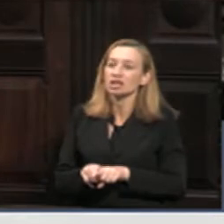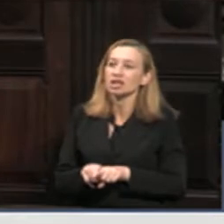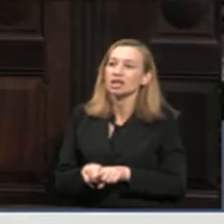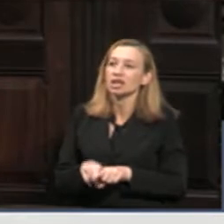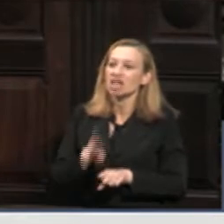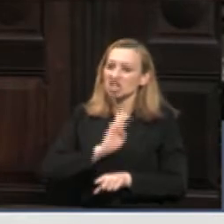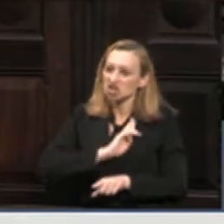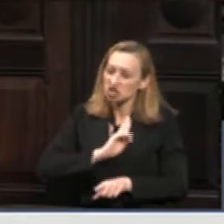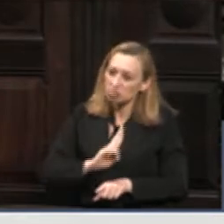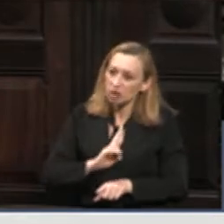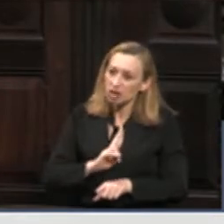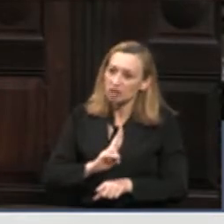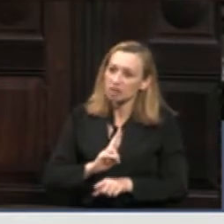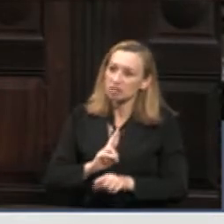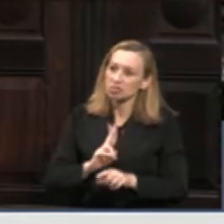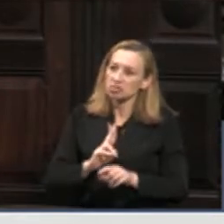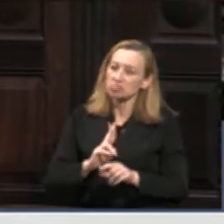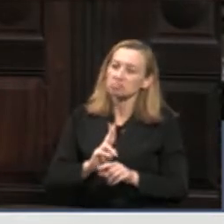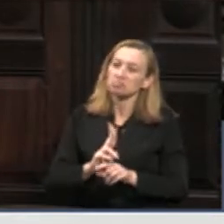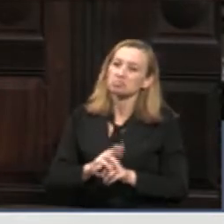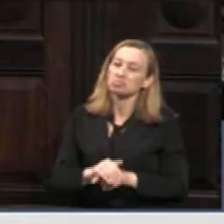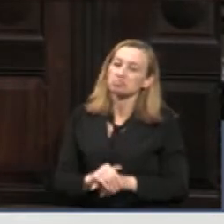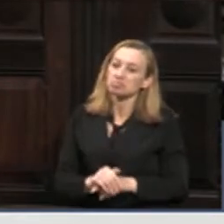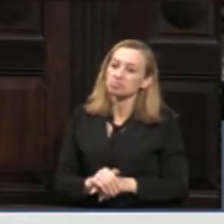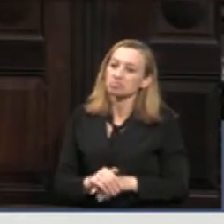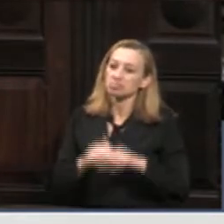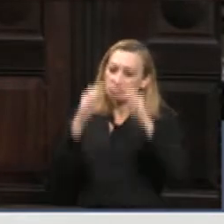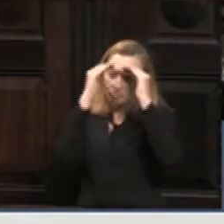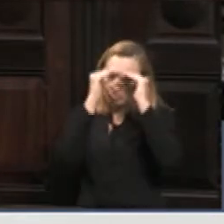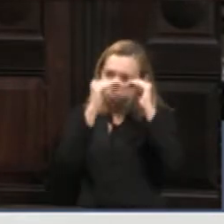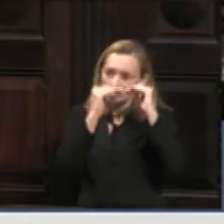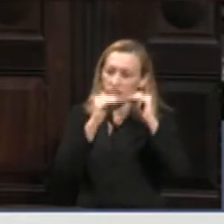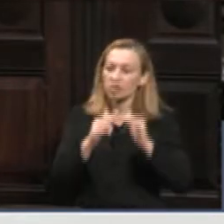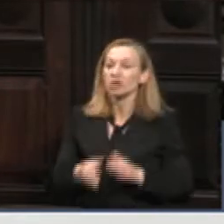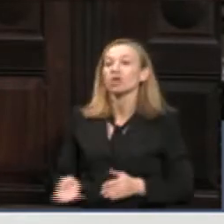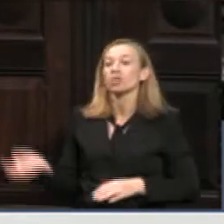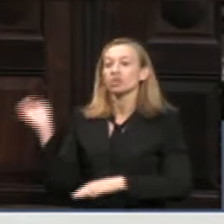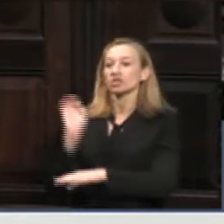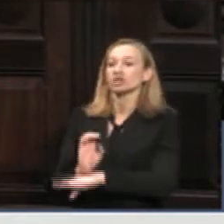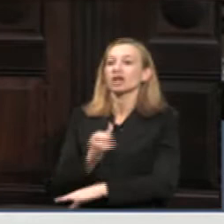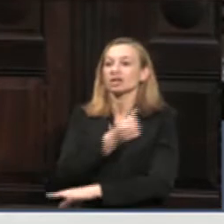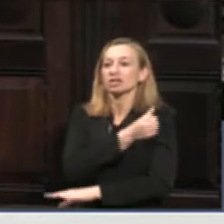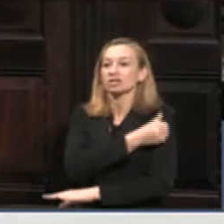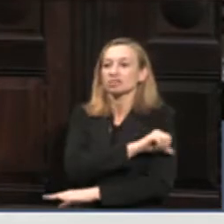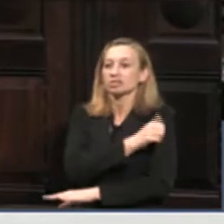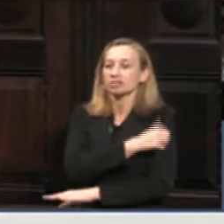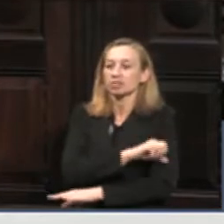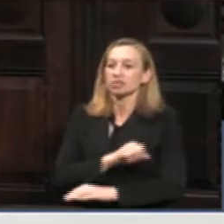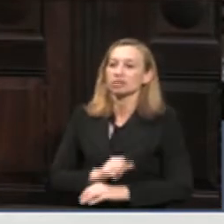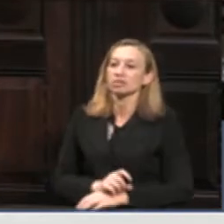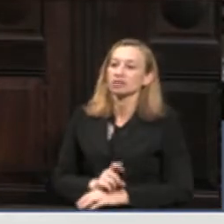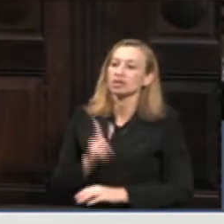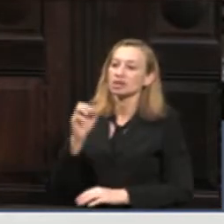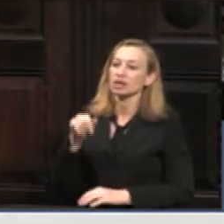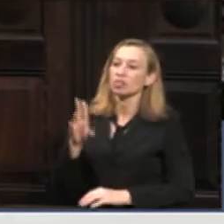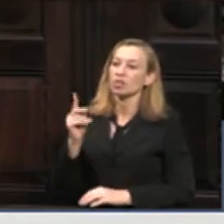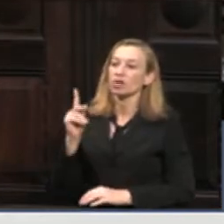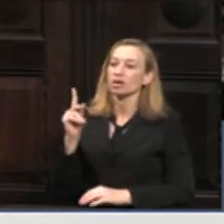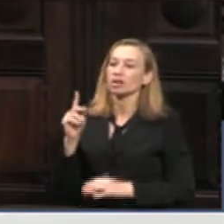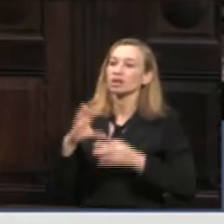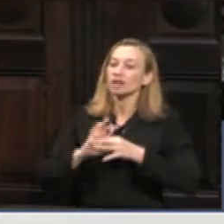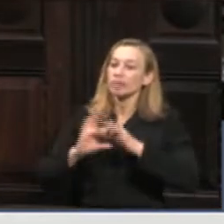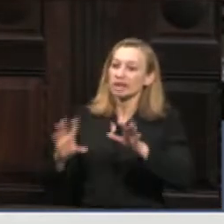respeite o Estado Democrático de Direito, que seja republicano